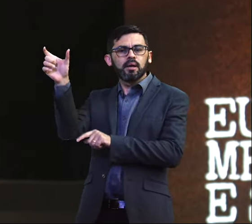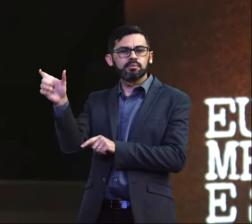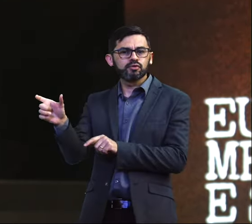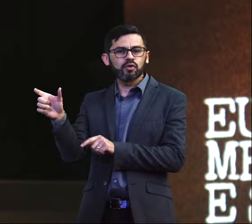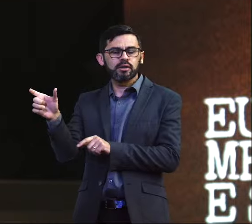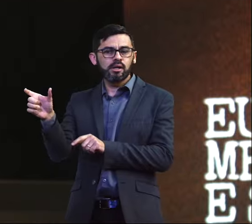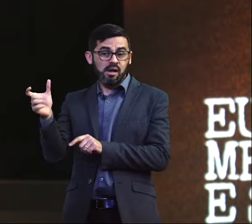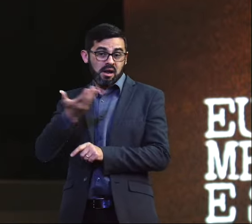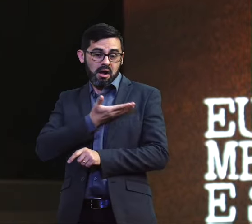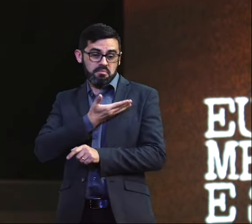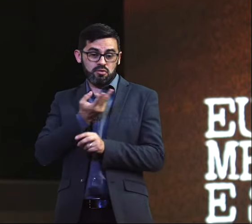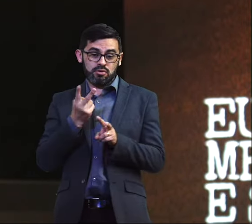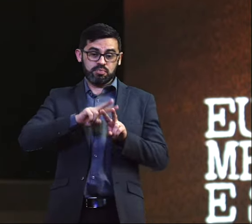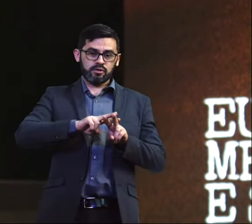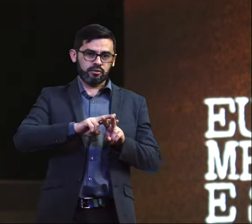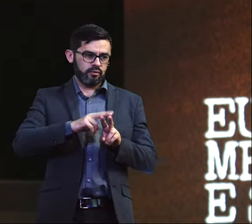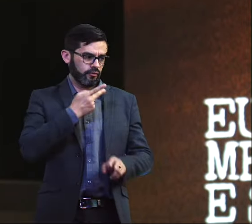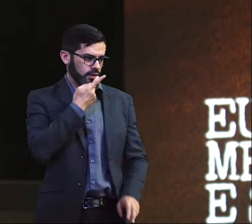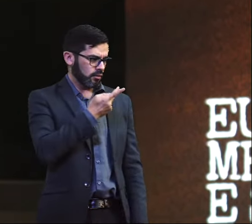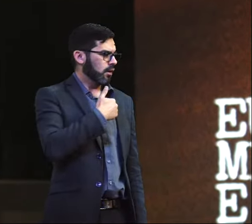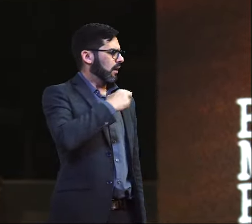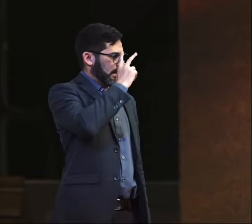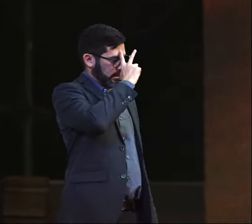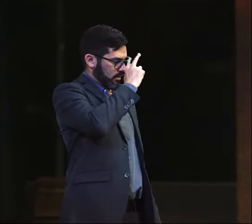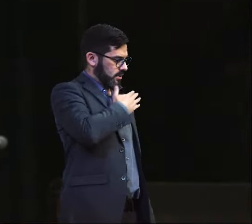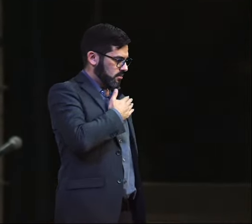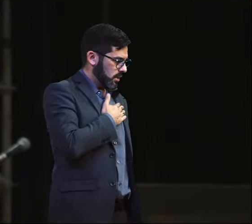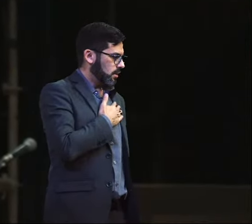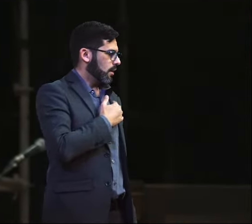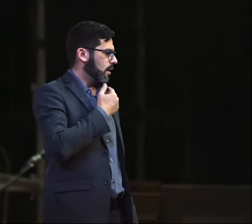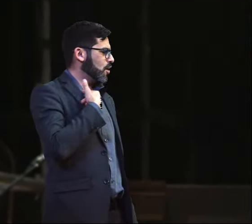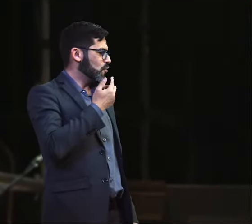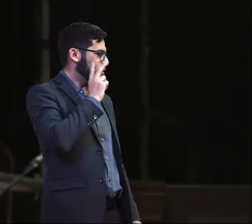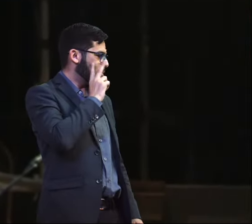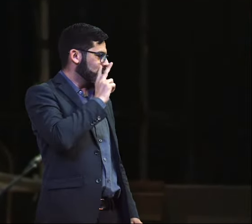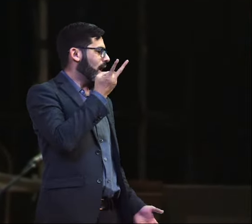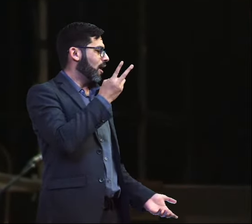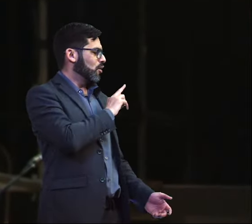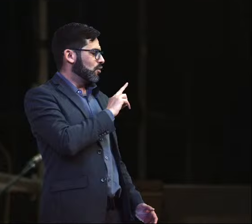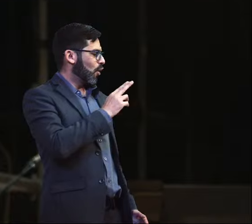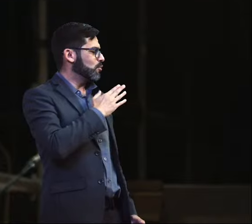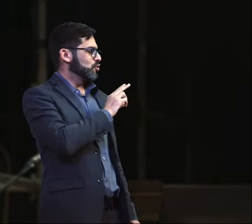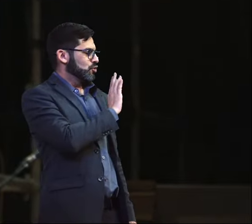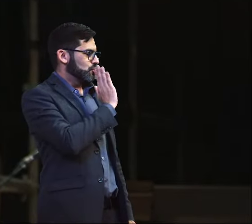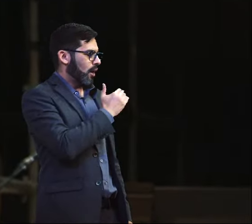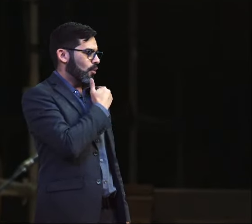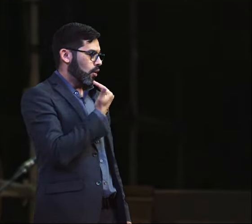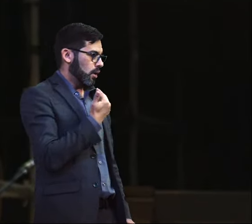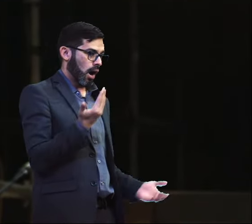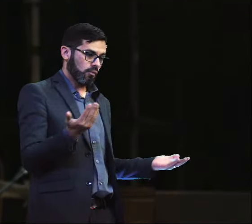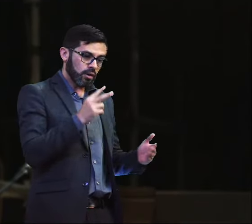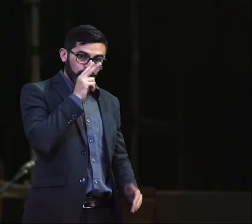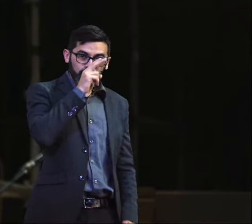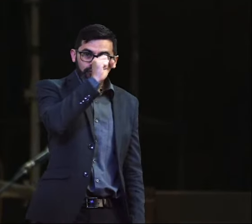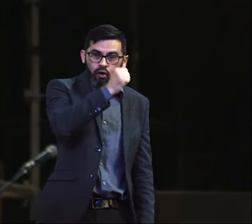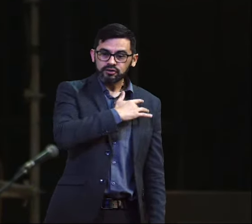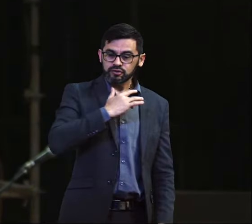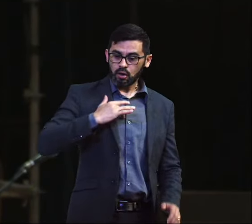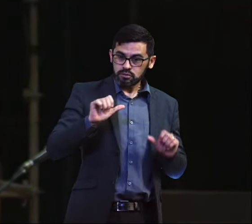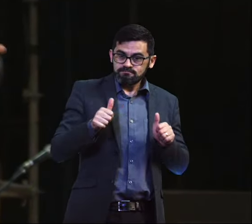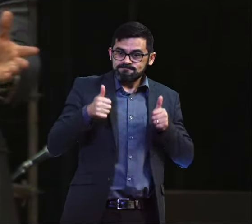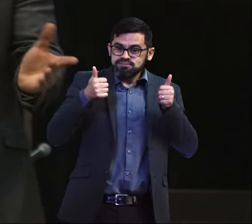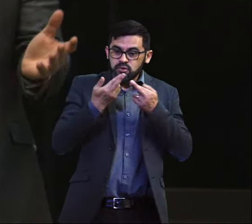a colega ali da penitenciária fala para ele, você lembra de mim? Eu sou o Já Morreu. E agora ele está forte,